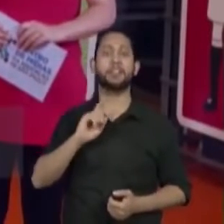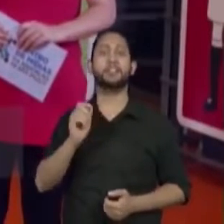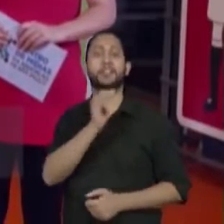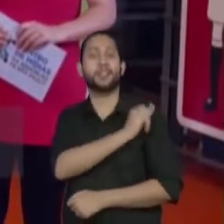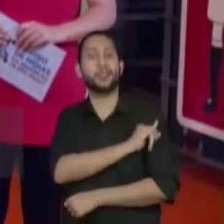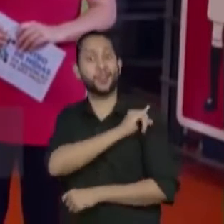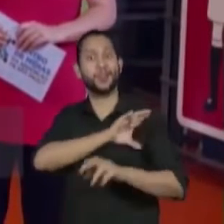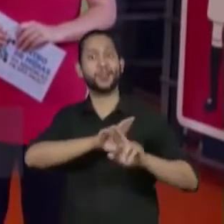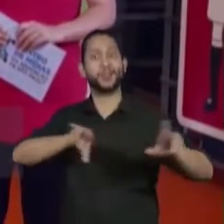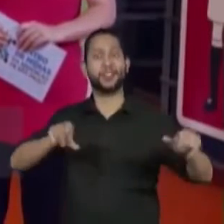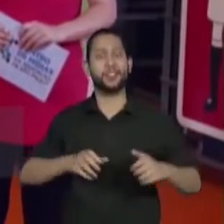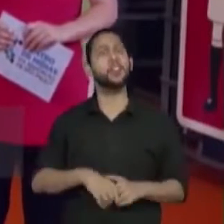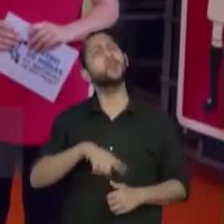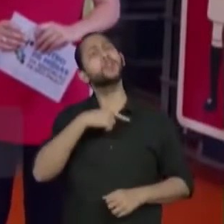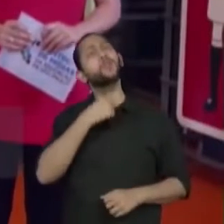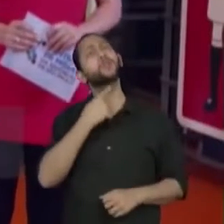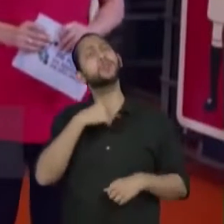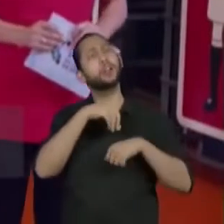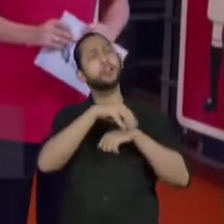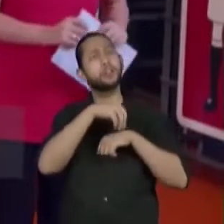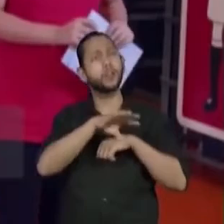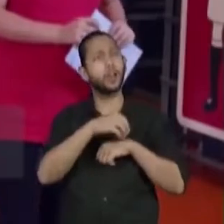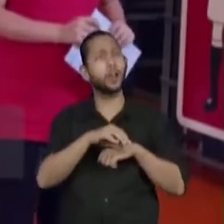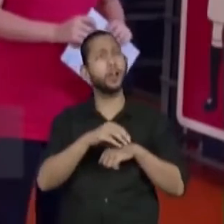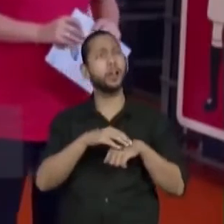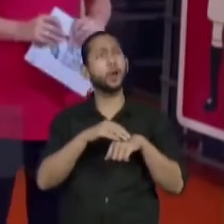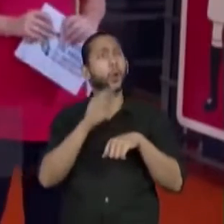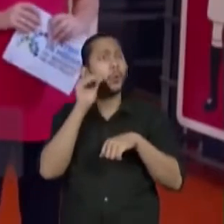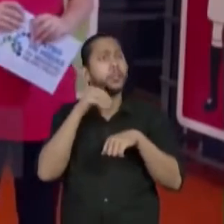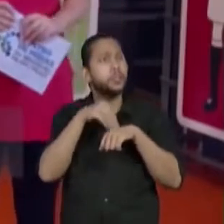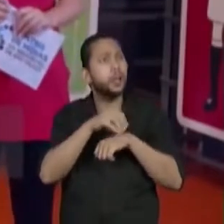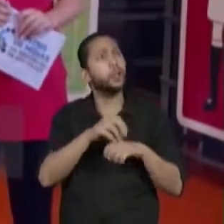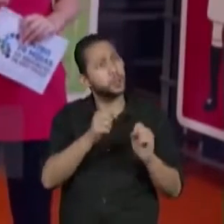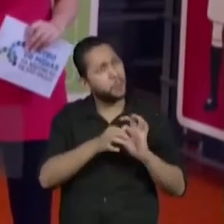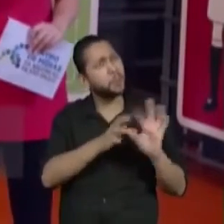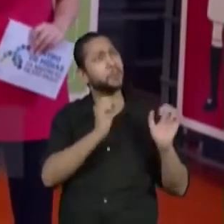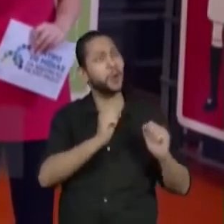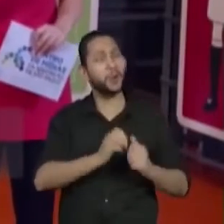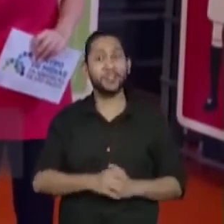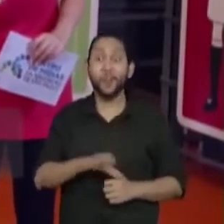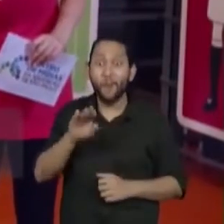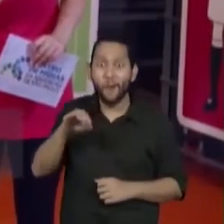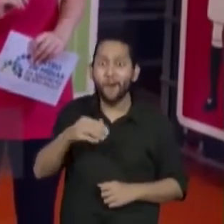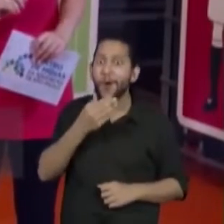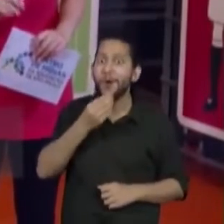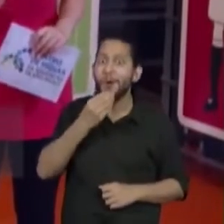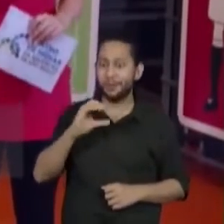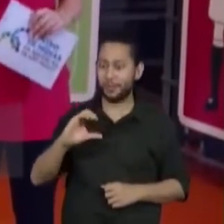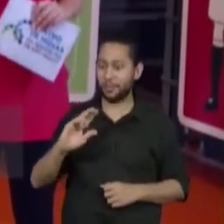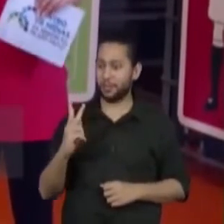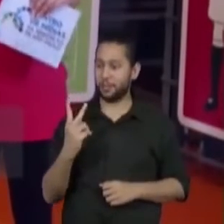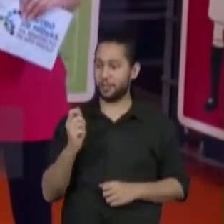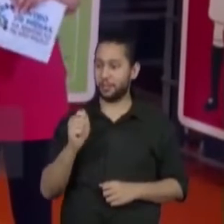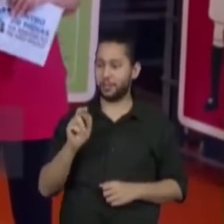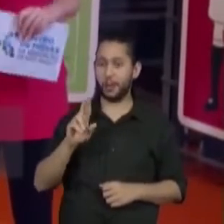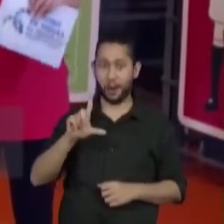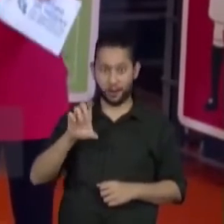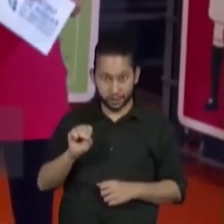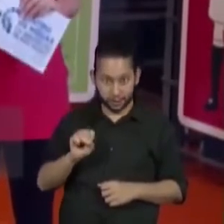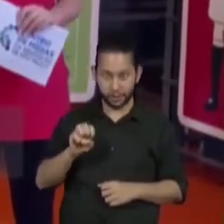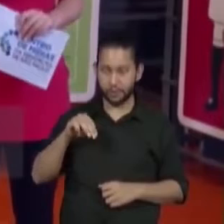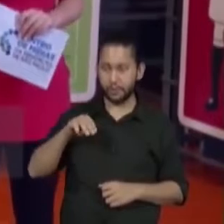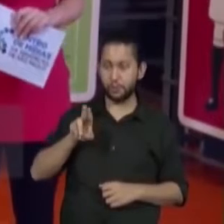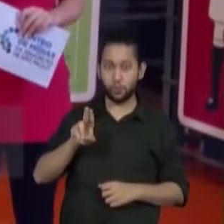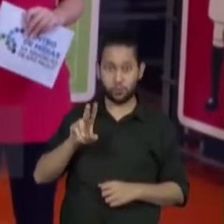tanto falar para eles de uma curiosidade sobre Charles Miller? Fala, Franciele. Então, ó, eu vou falar uma coisinha. Alguns jogadores